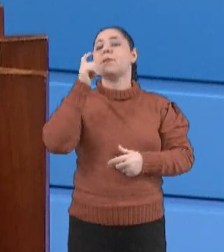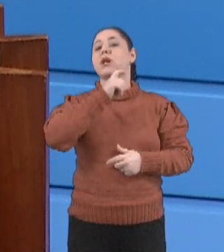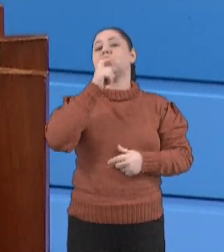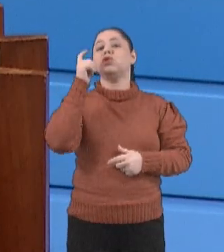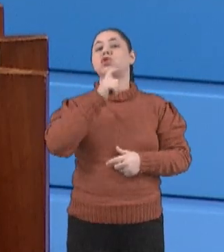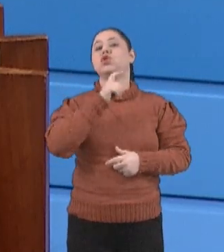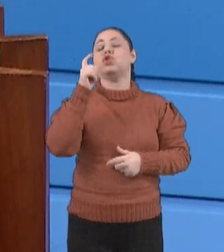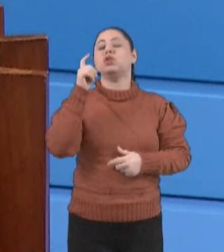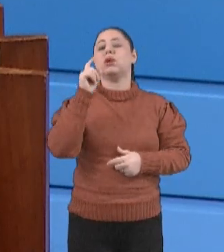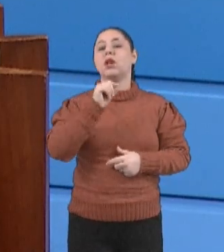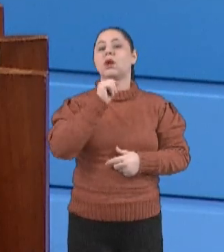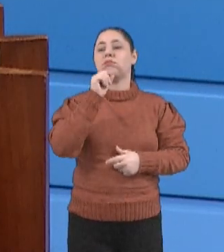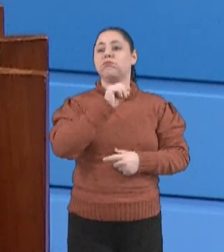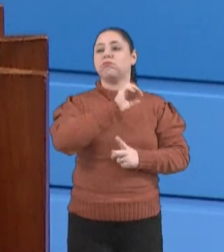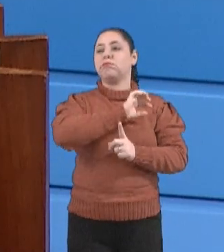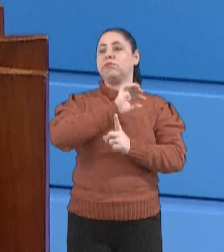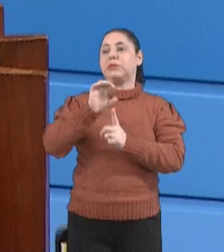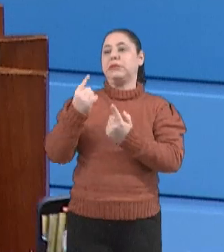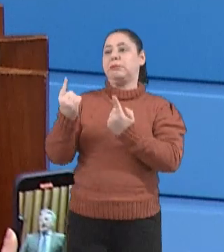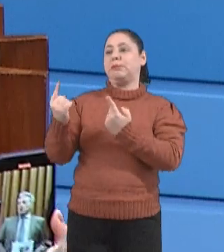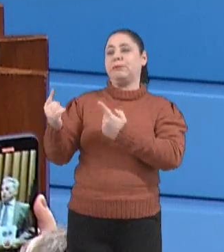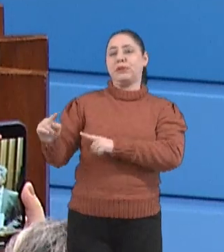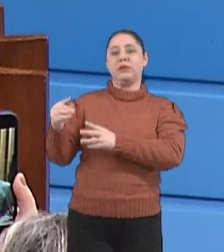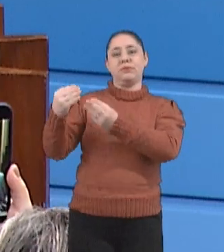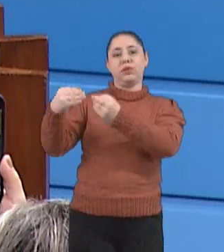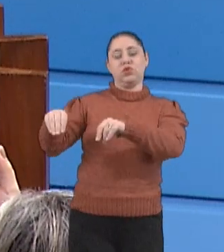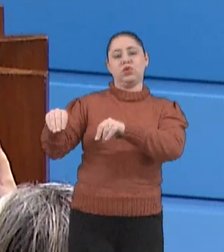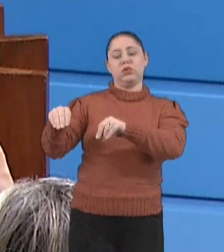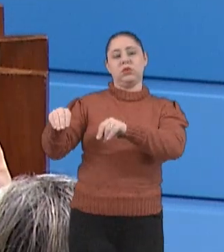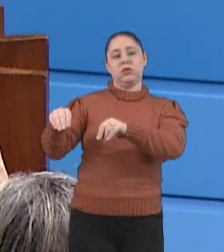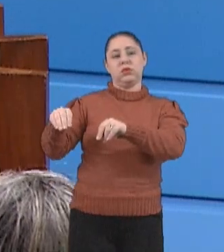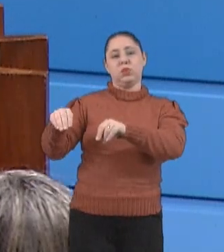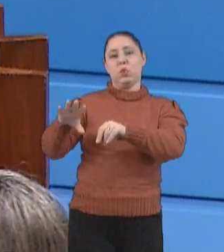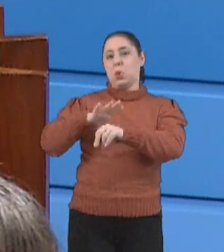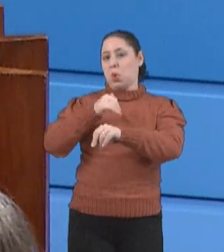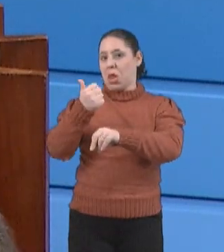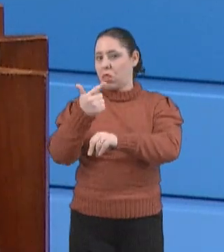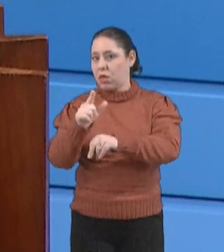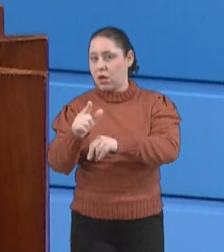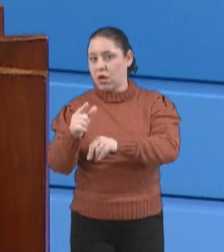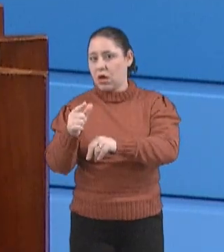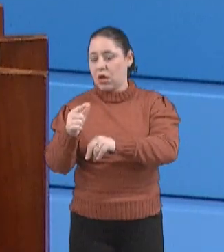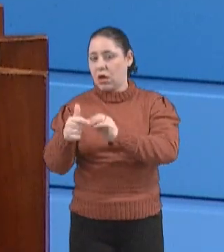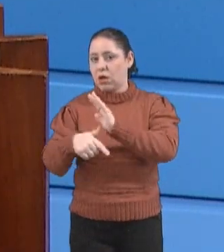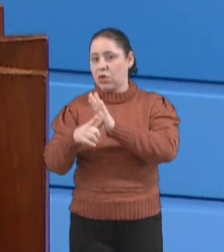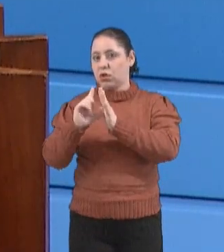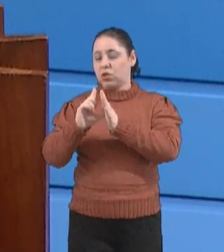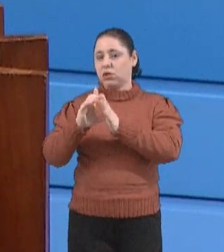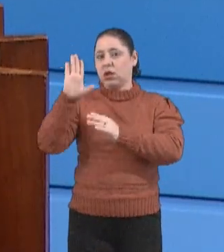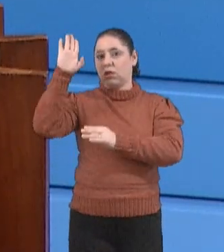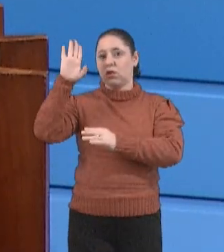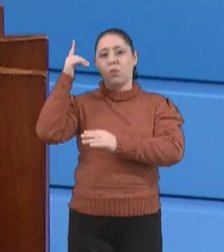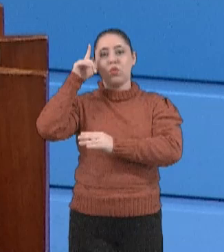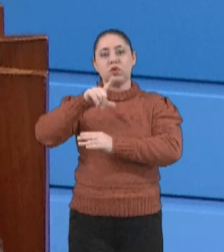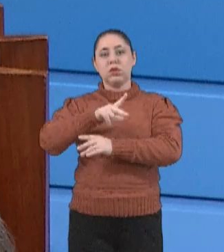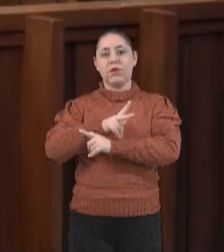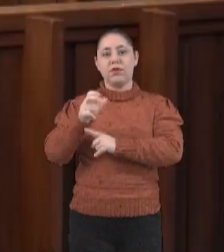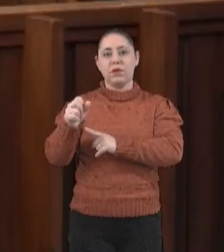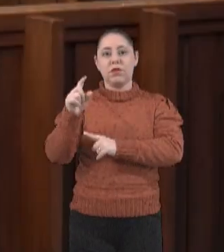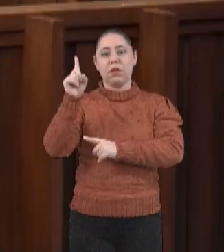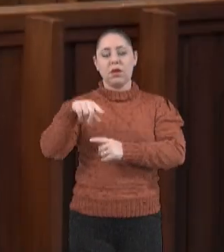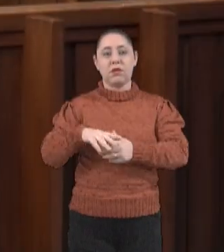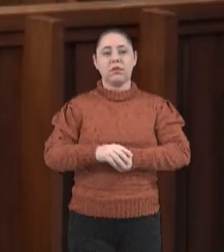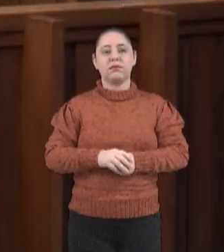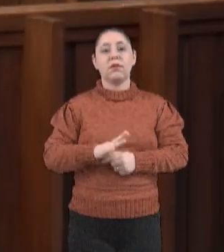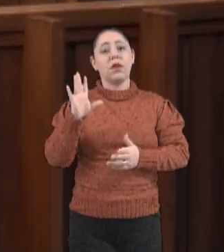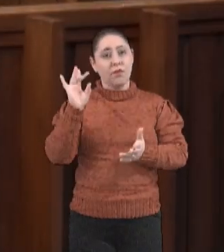mentira deslavada, ato covarde que colocaram nas vésperas das eleições para ganhar umas eleições.